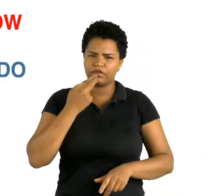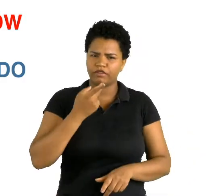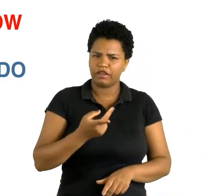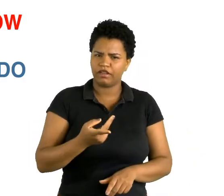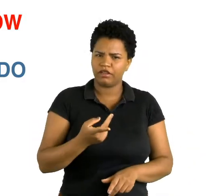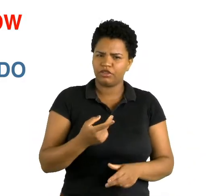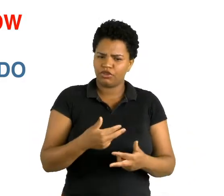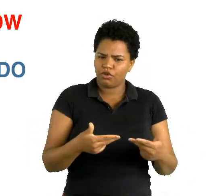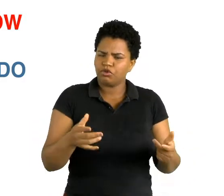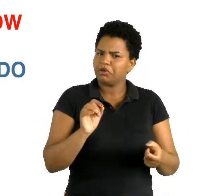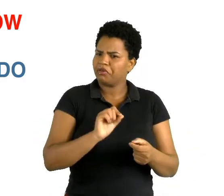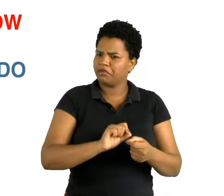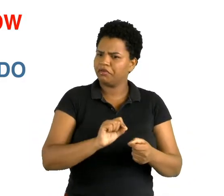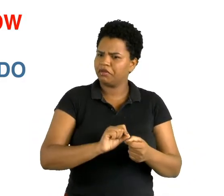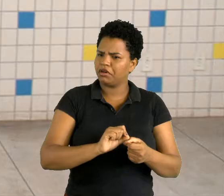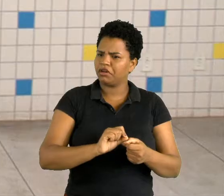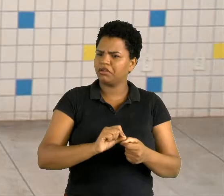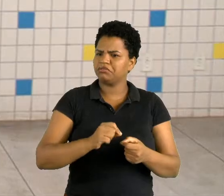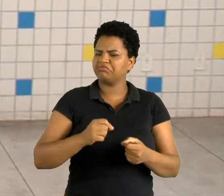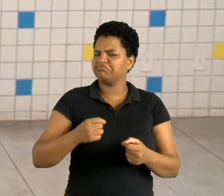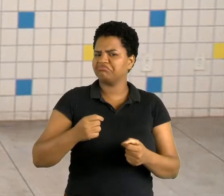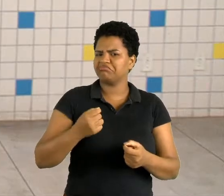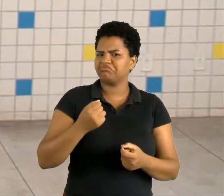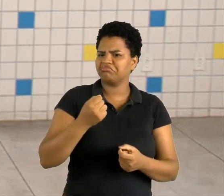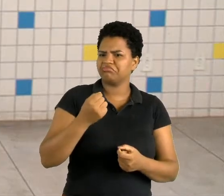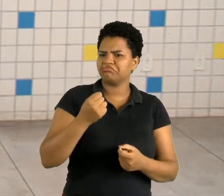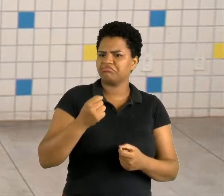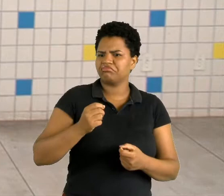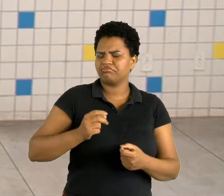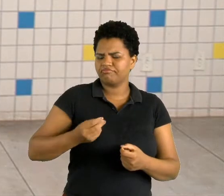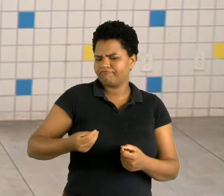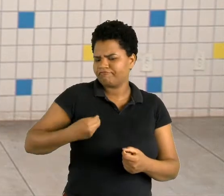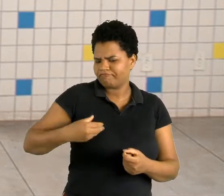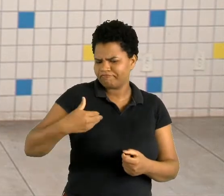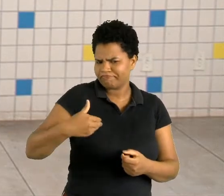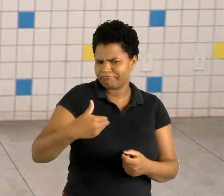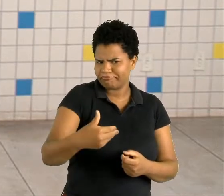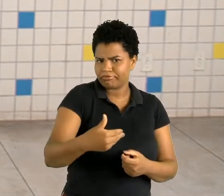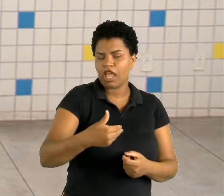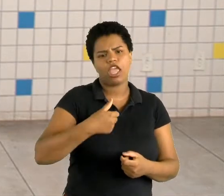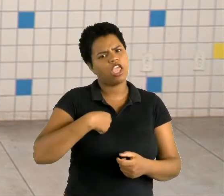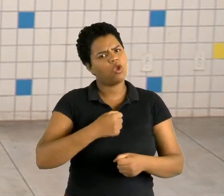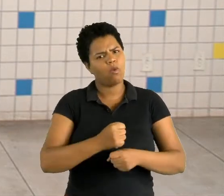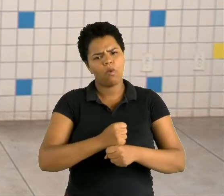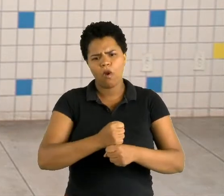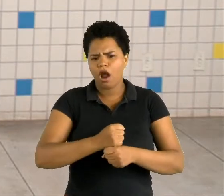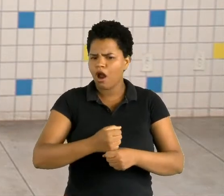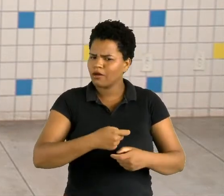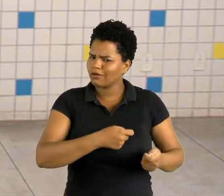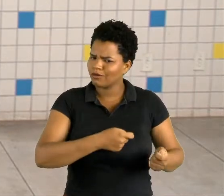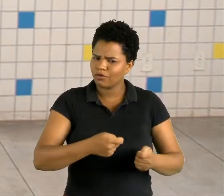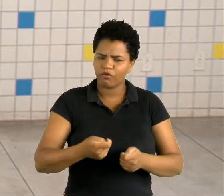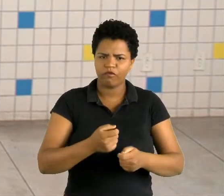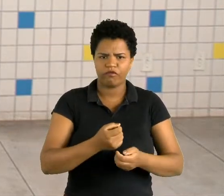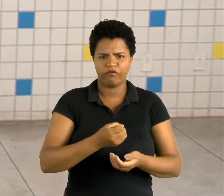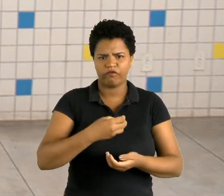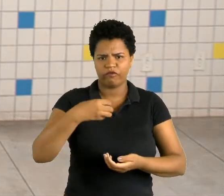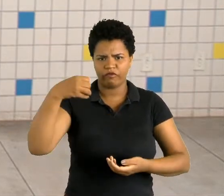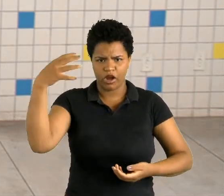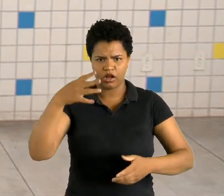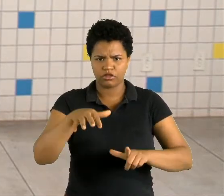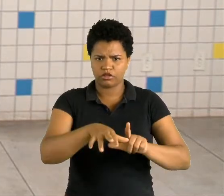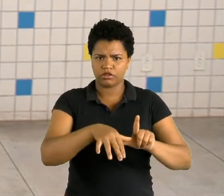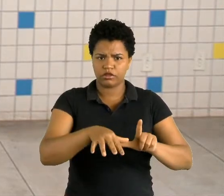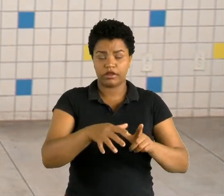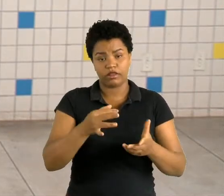algo que eu faço rotineiramente, né? Todo ano eu viajo ao Jalapão, enquanto na outra eu estou dizendo que eu estou viajando agora.